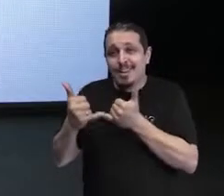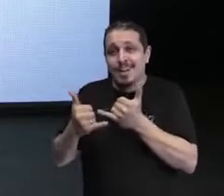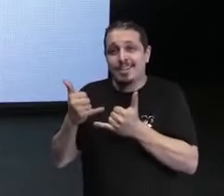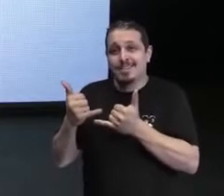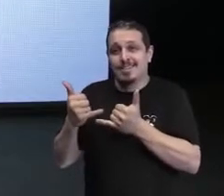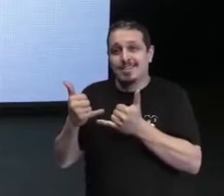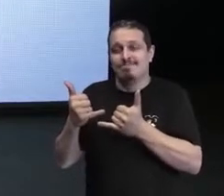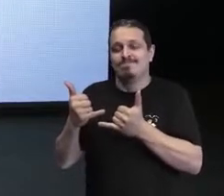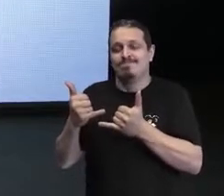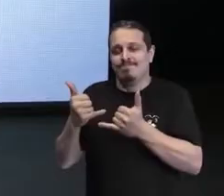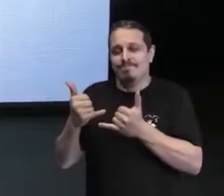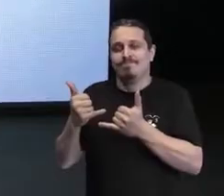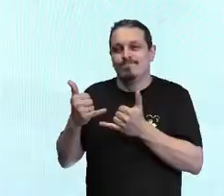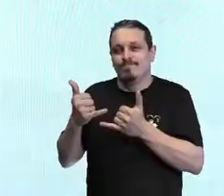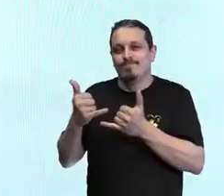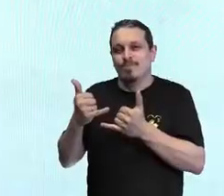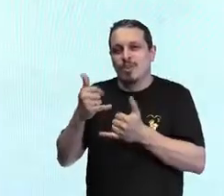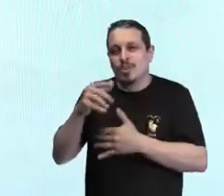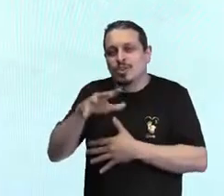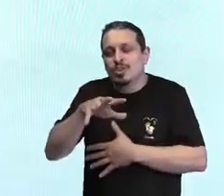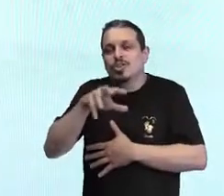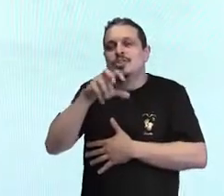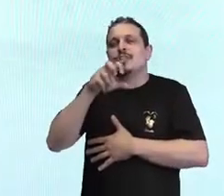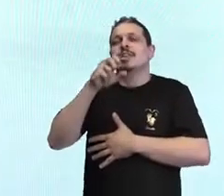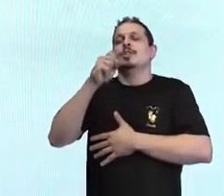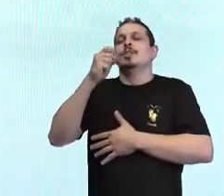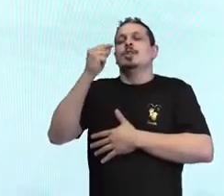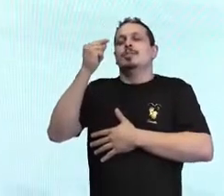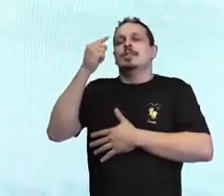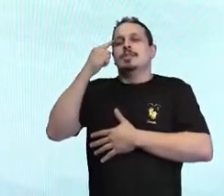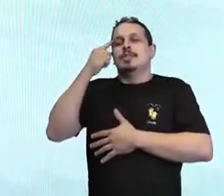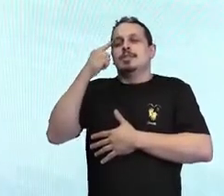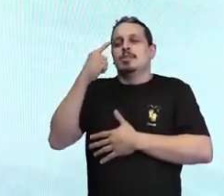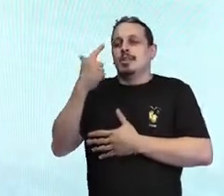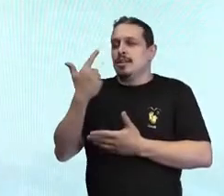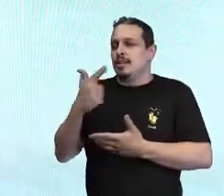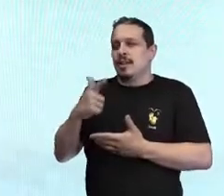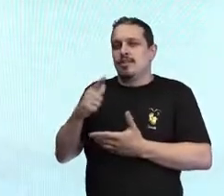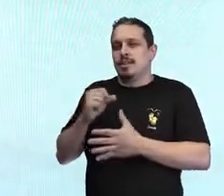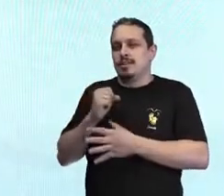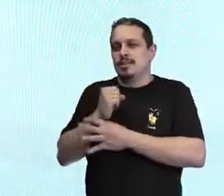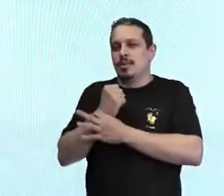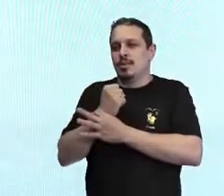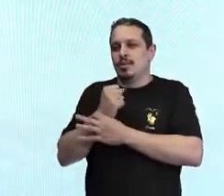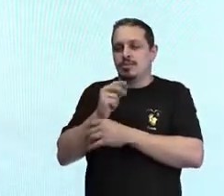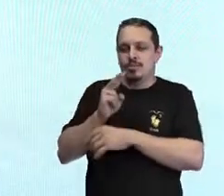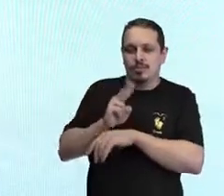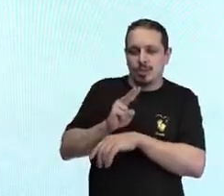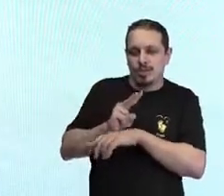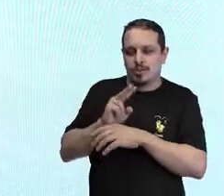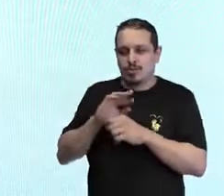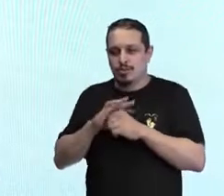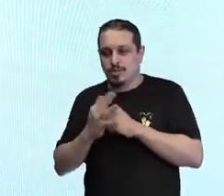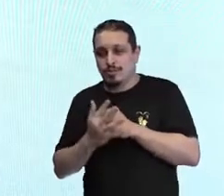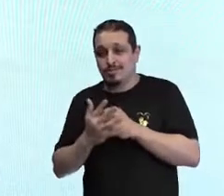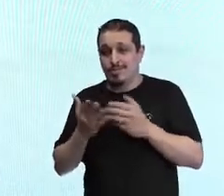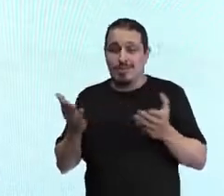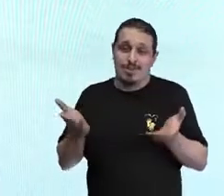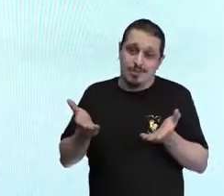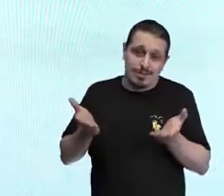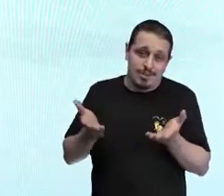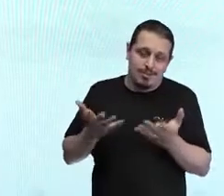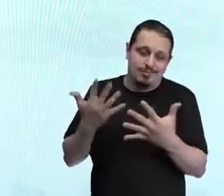Eu até respiro fundo de pensar quando é que a gente vai poder fazer de novo, né, com segurança. Os nossos eventos inclusivos estão parados agora por motivos